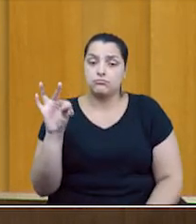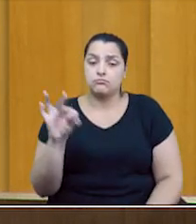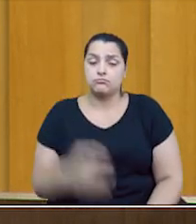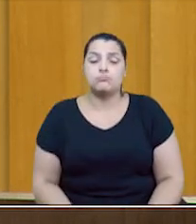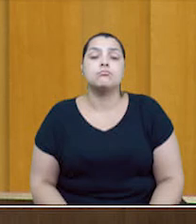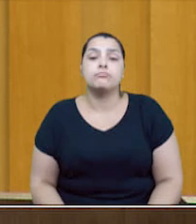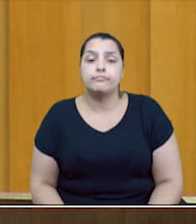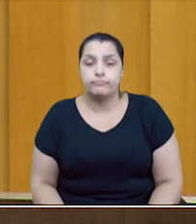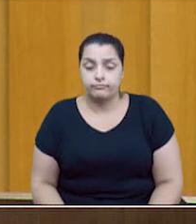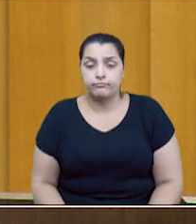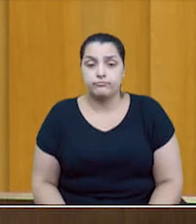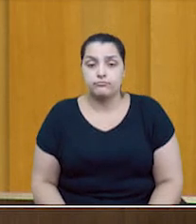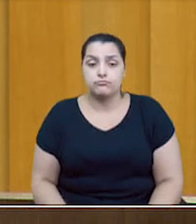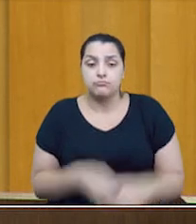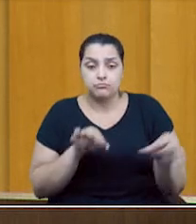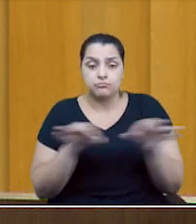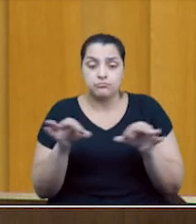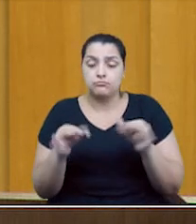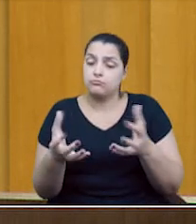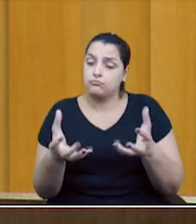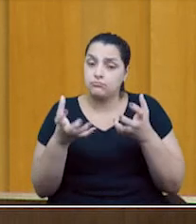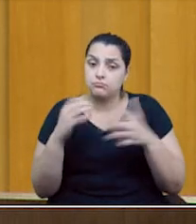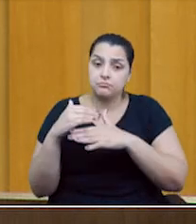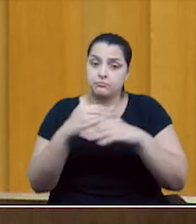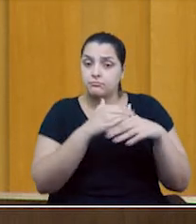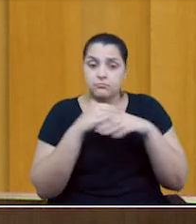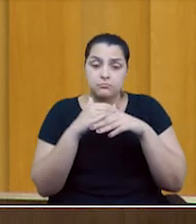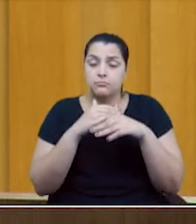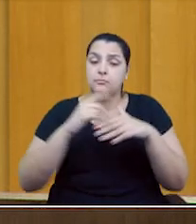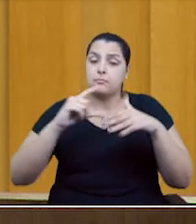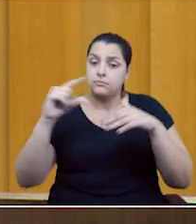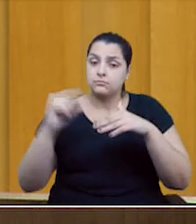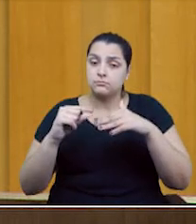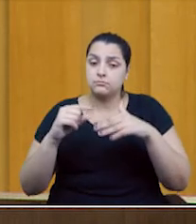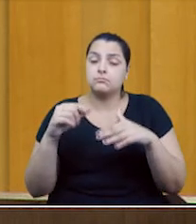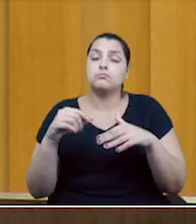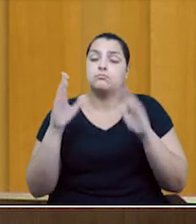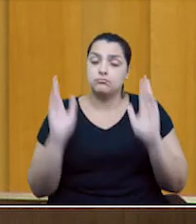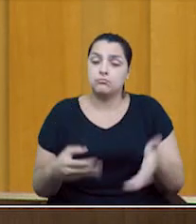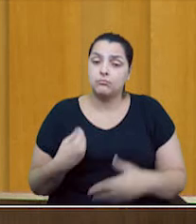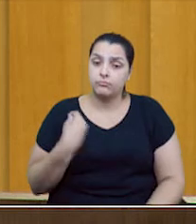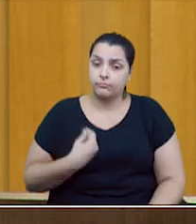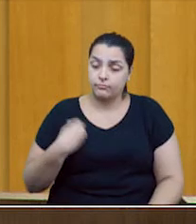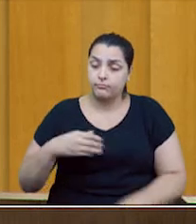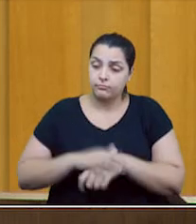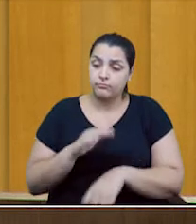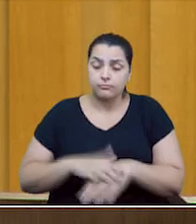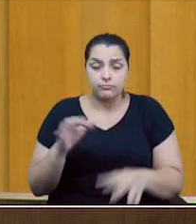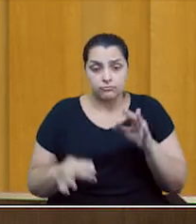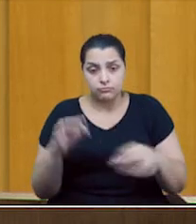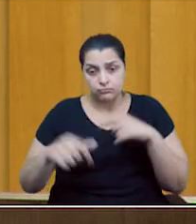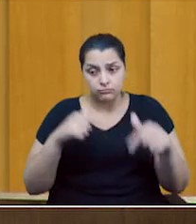Esse projeto prevê uma padronização mínima também nos moldes já efetivados pela Justiça do Trabalho. E ele está